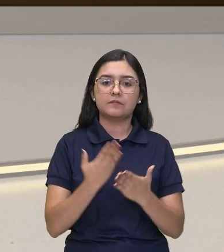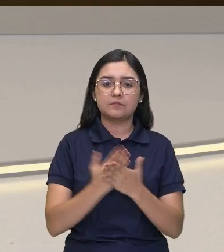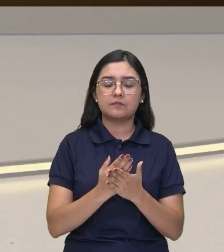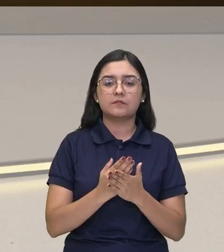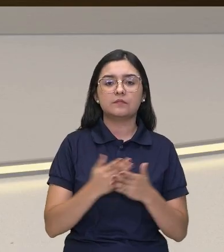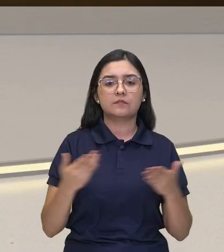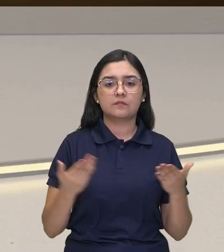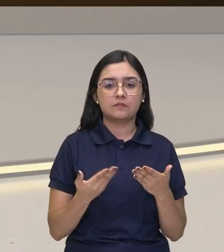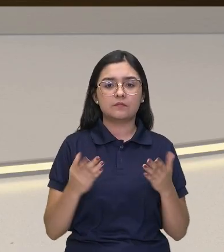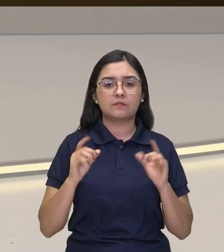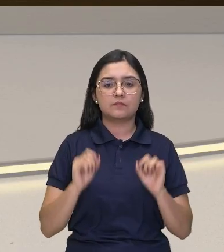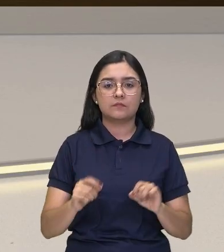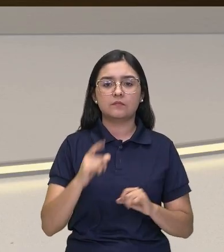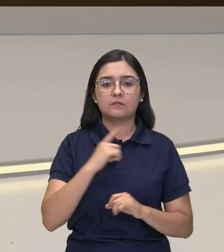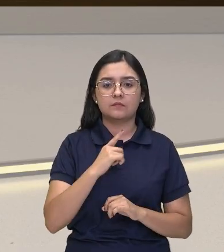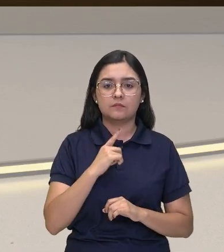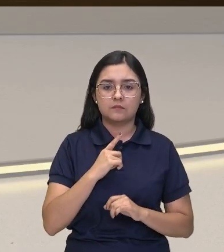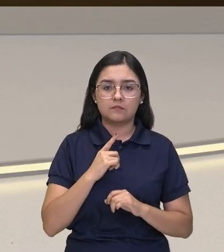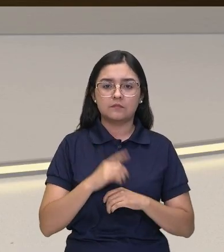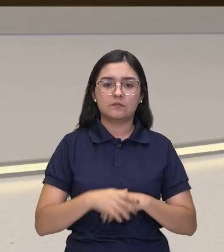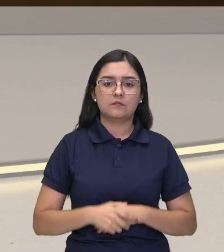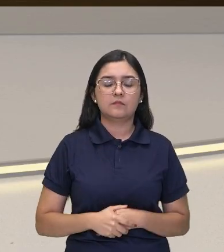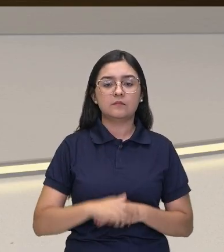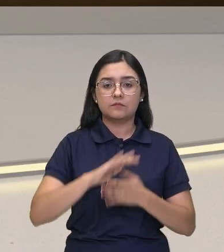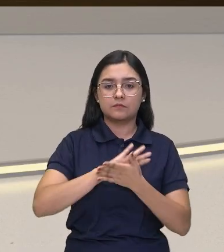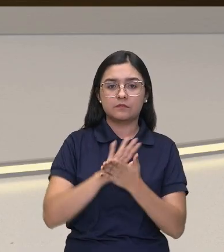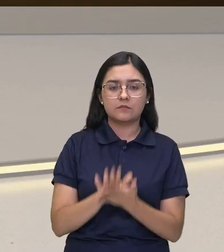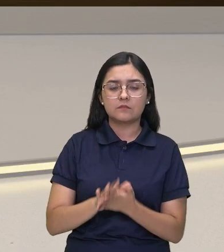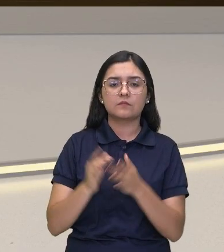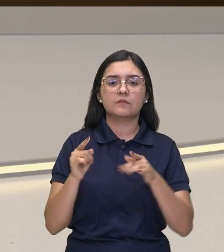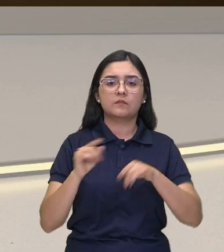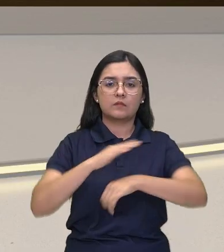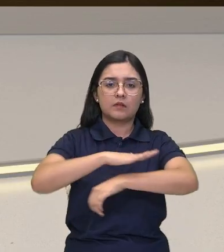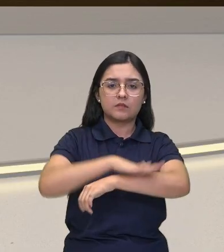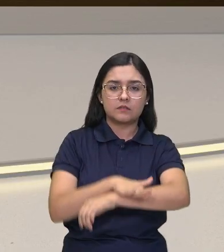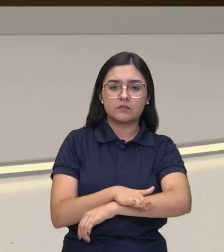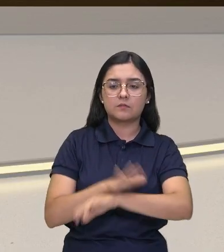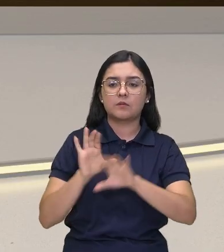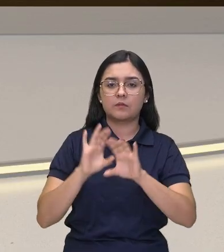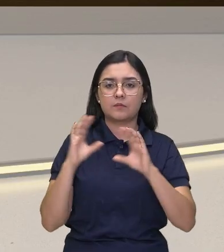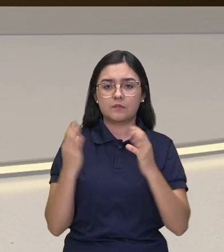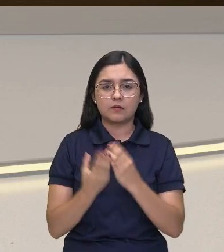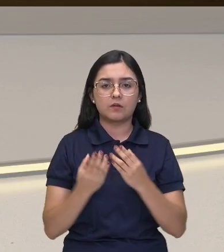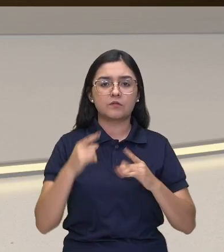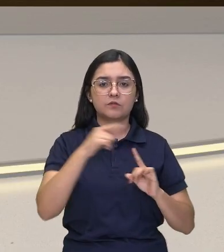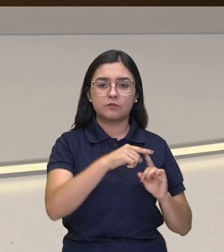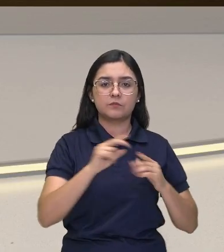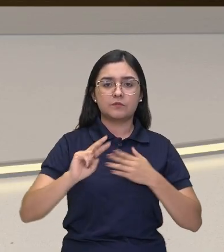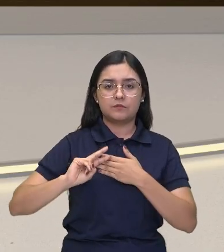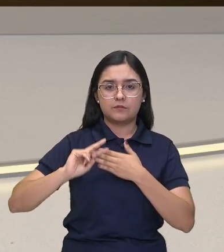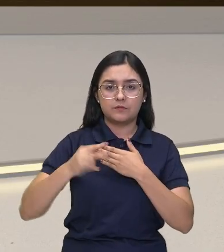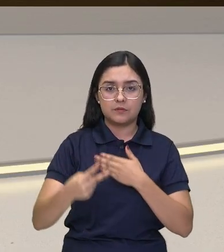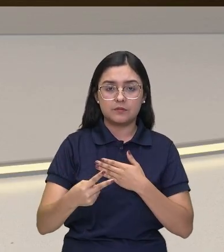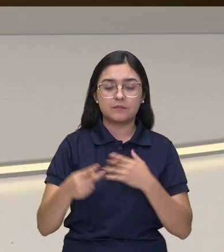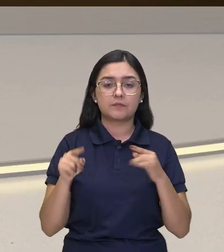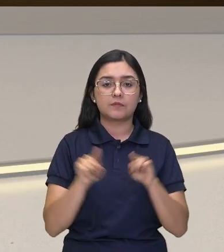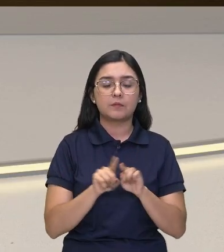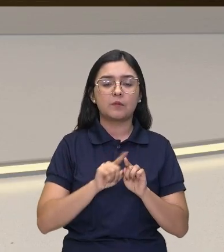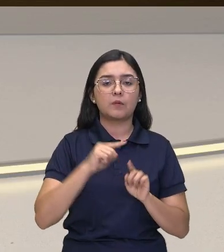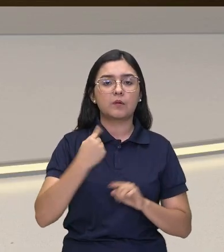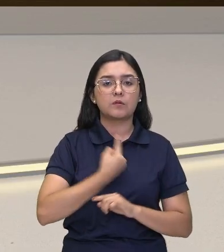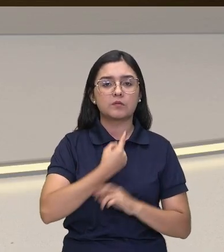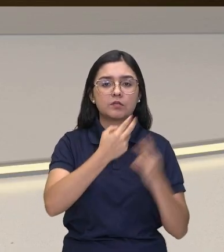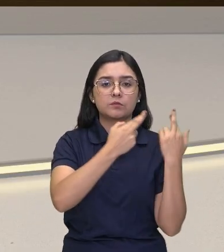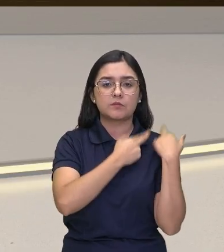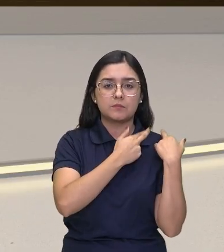termo é esse, né, o racismo ambiental, como é que ele se mostra aí em determinadas comunidades, que tipo de consequência isso gera e qual é o nosso papel